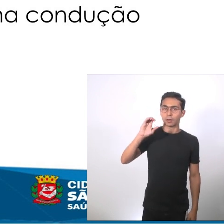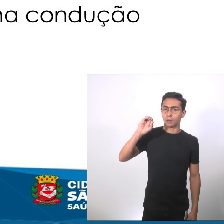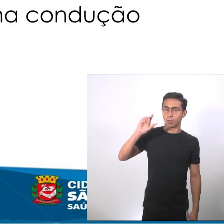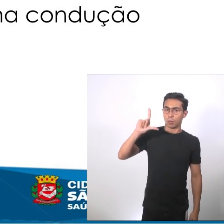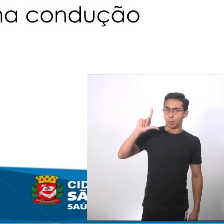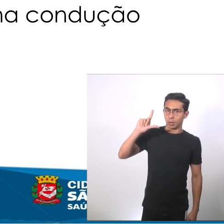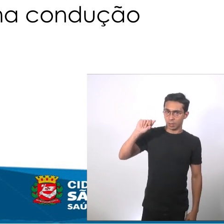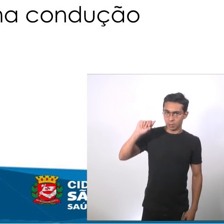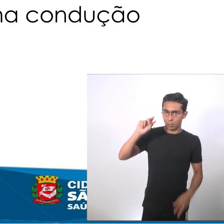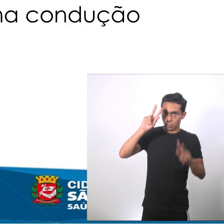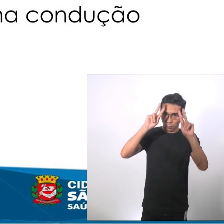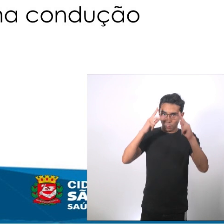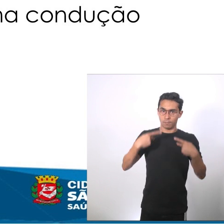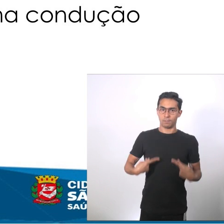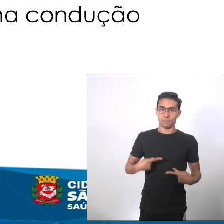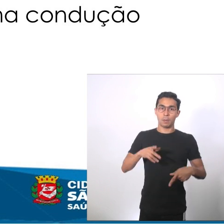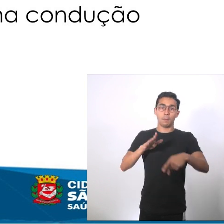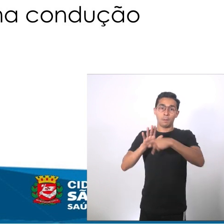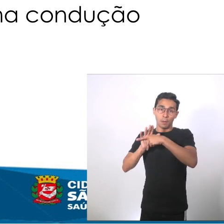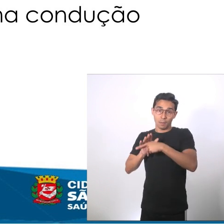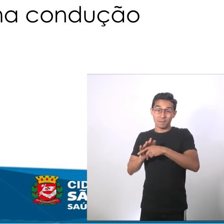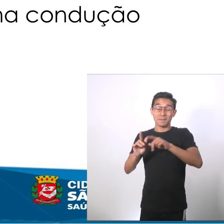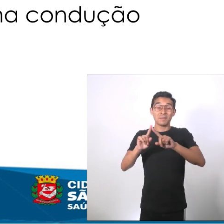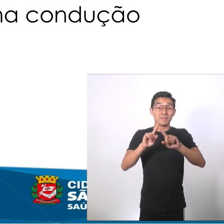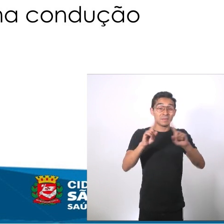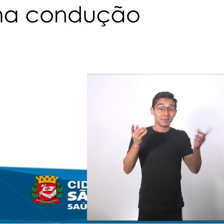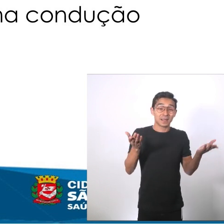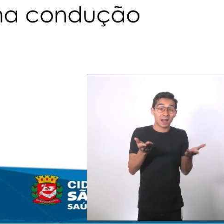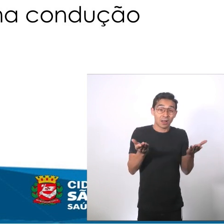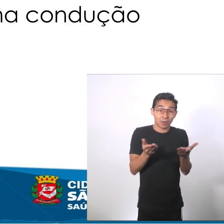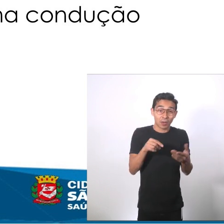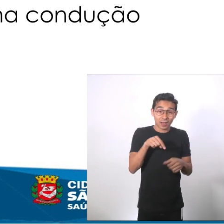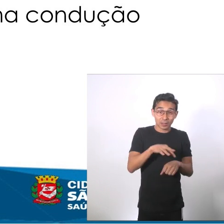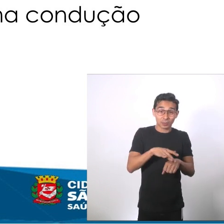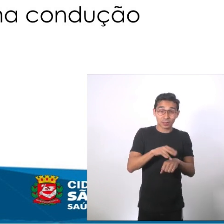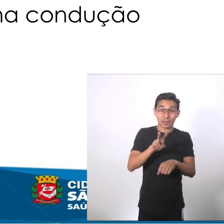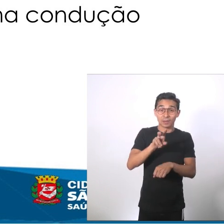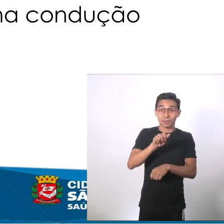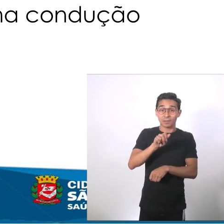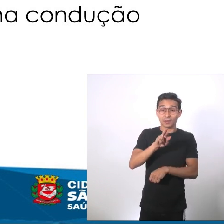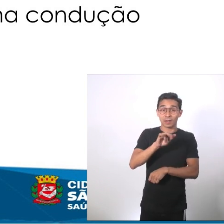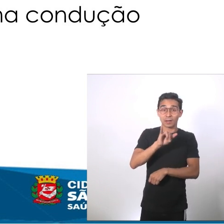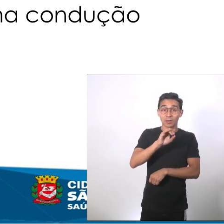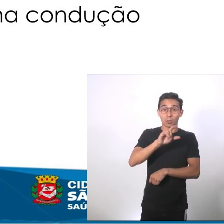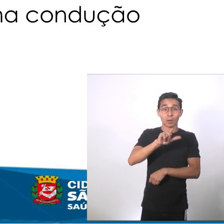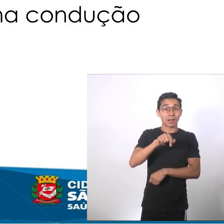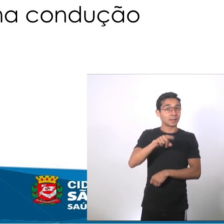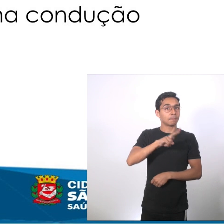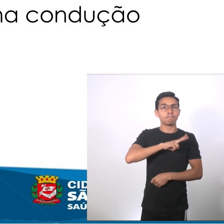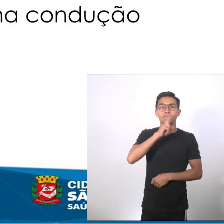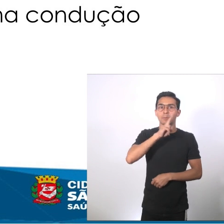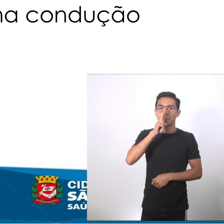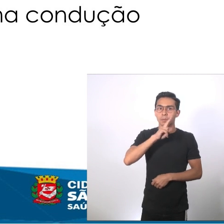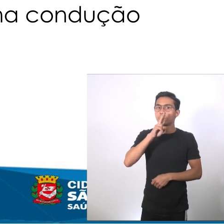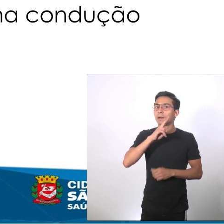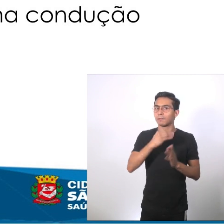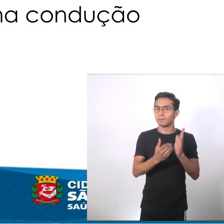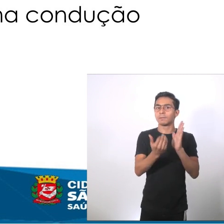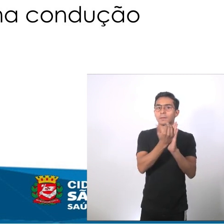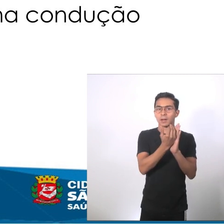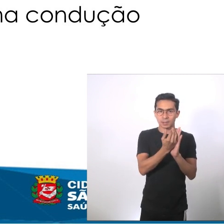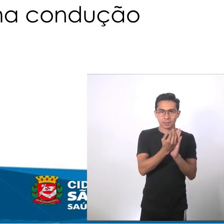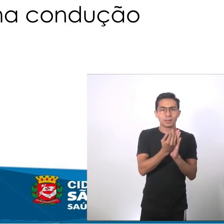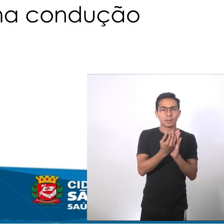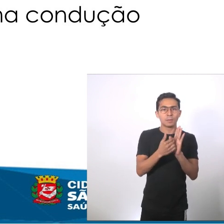doença, aparentemente, tem se mostrado no mundo e no Brasil e na cidade de São Paulo, uma doença de